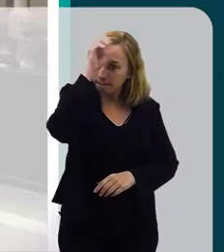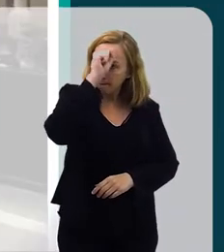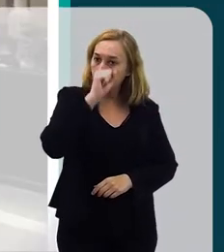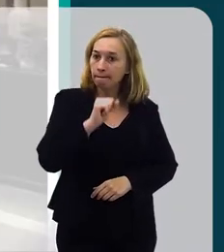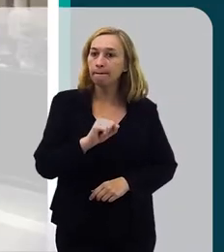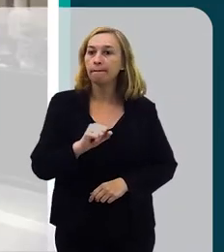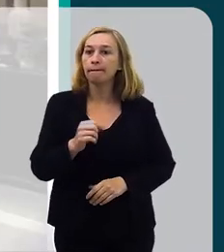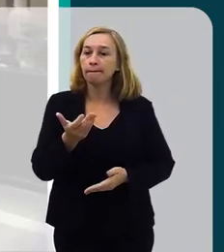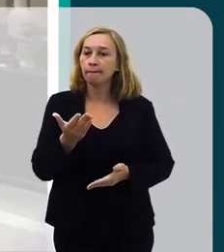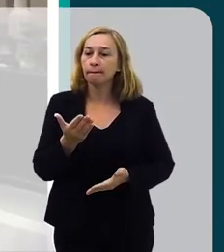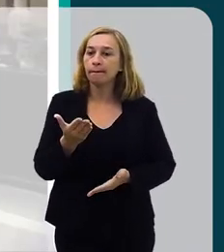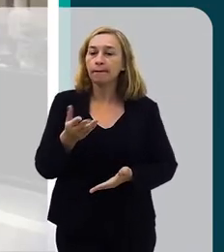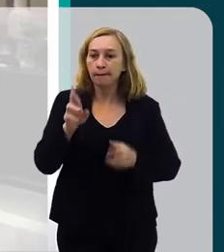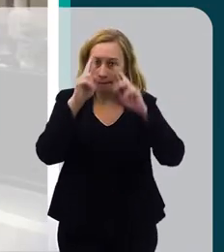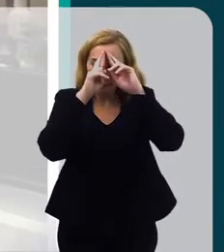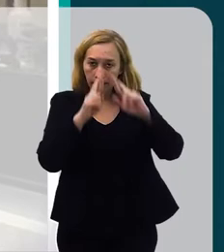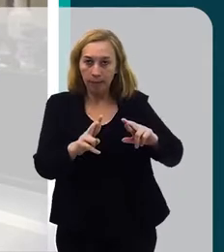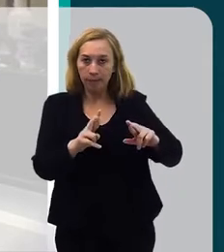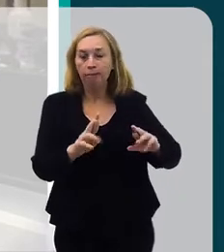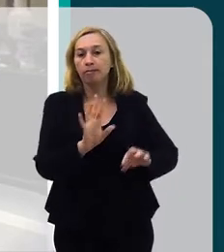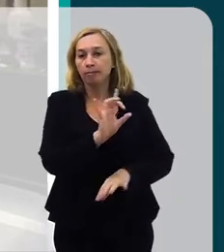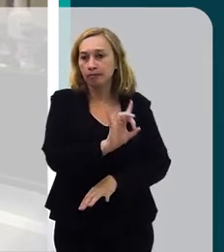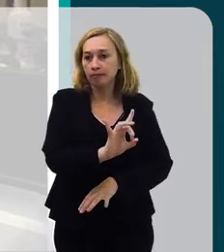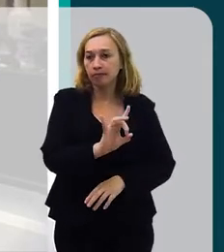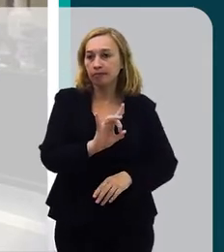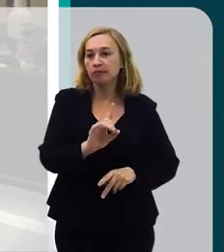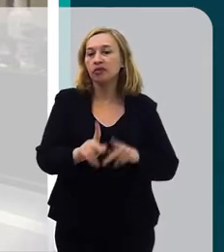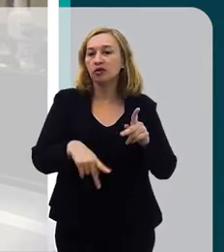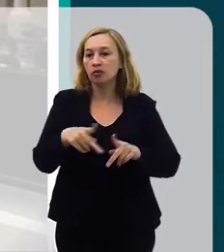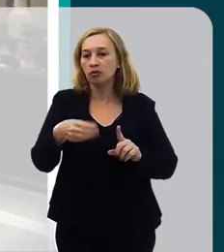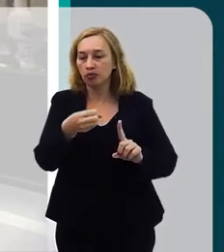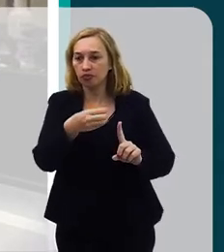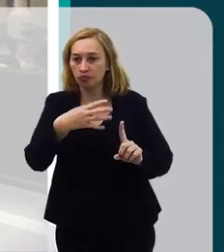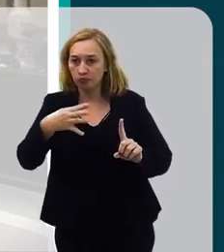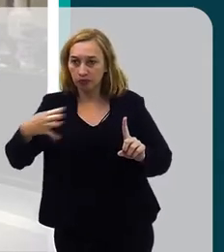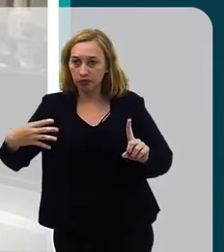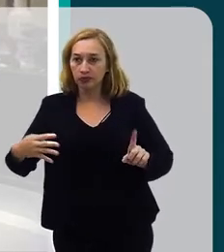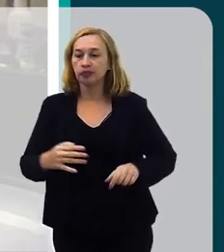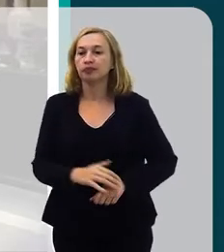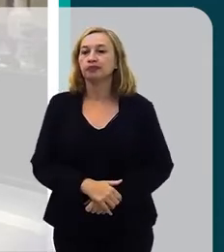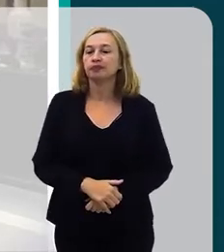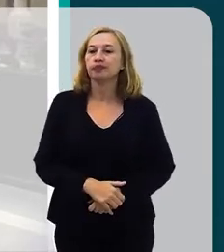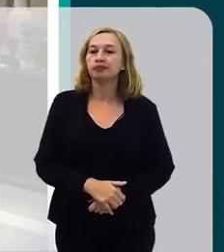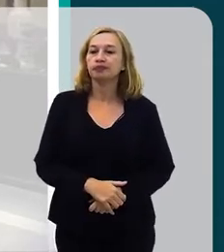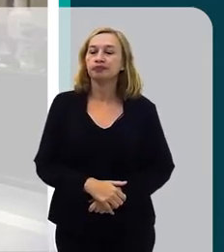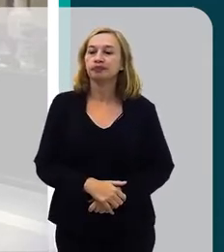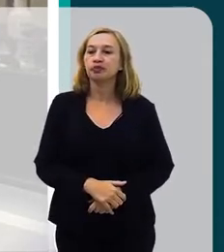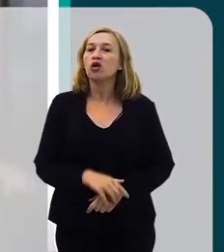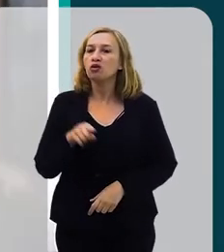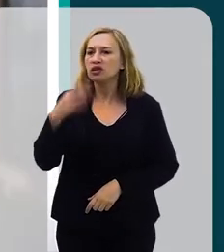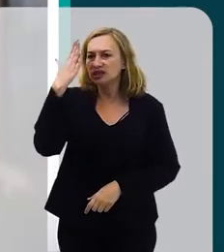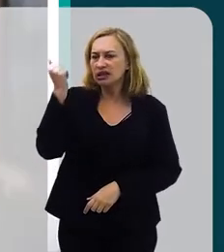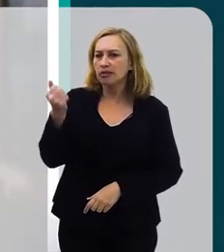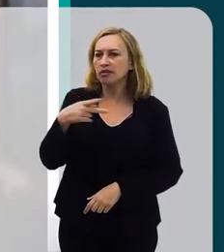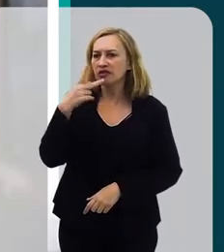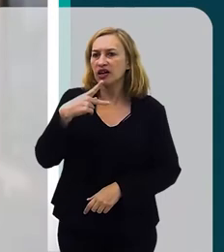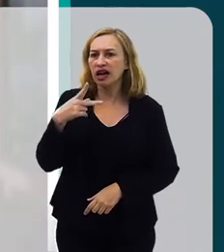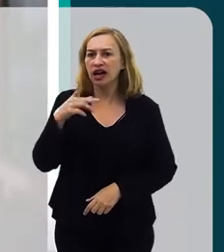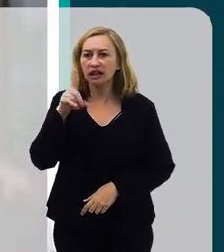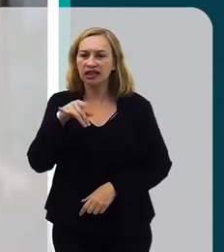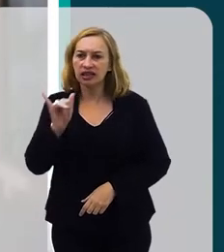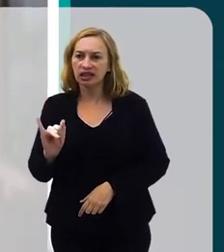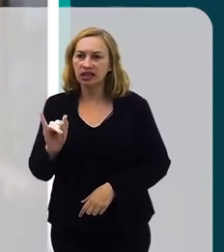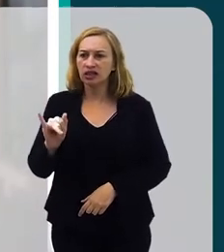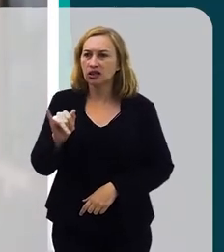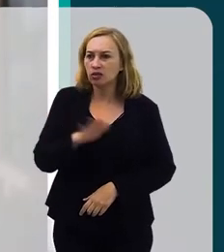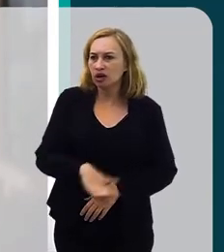aprenda a tratar e a respeitar a população trans. Você sabe me dizer,